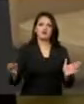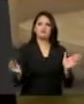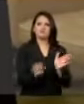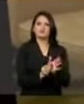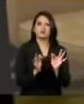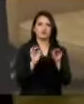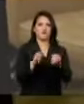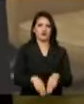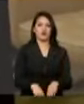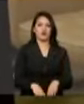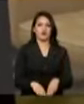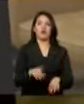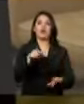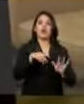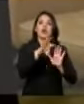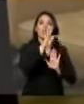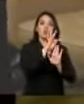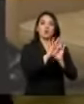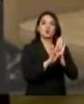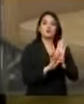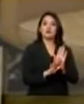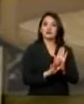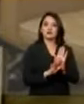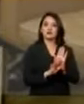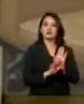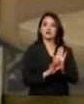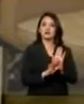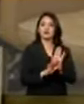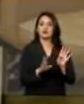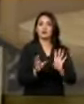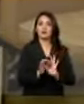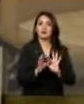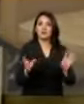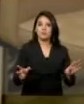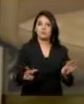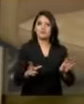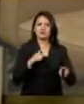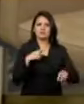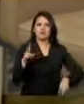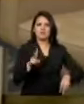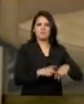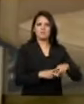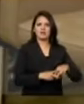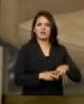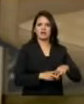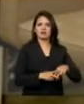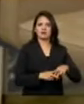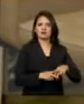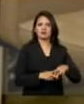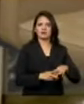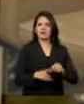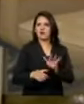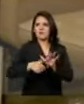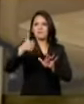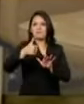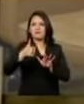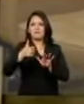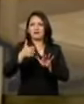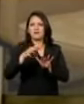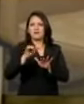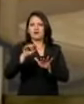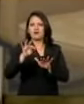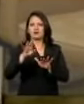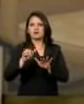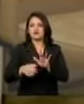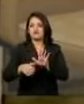permitiria a execução antecipada da pena até mesmo após a decisão de primeira instância e, em